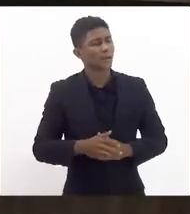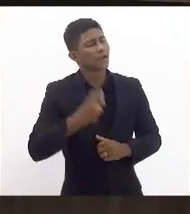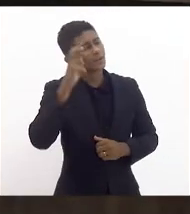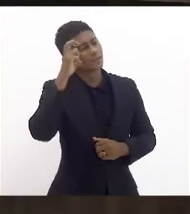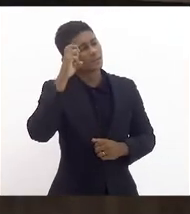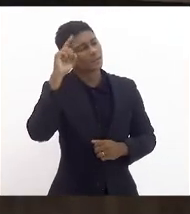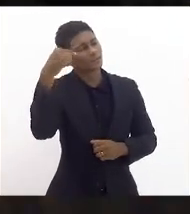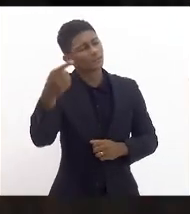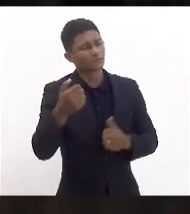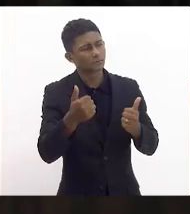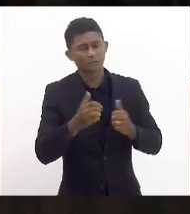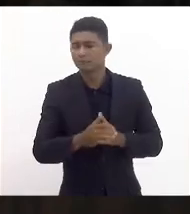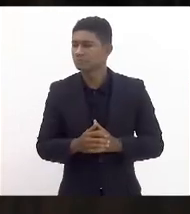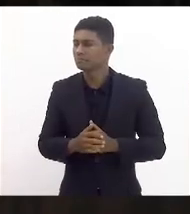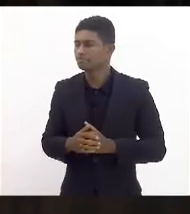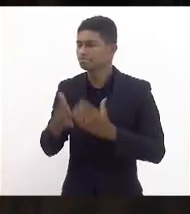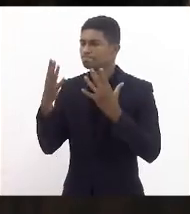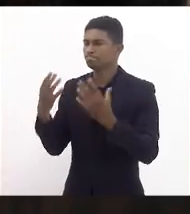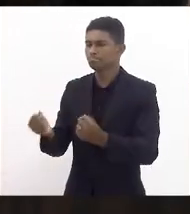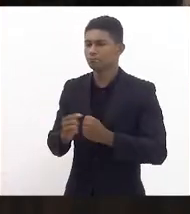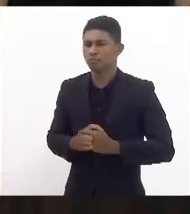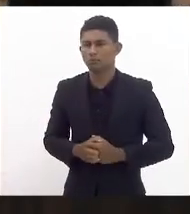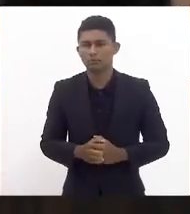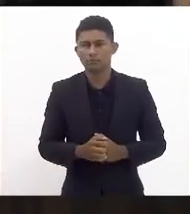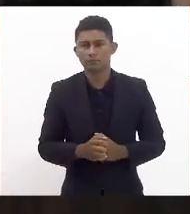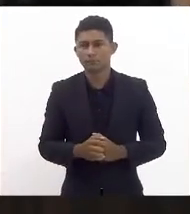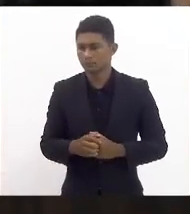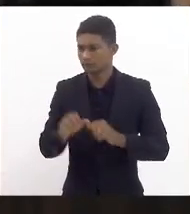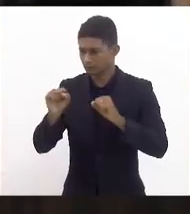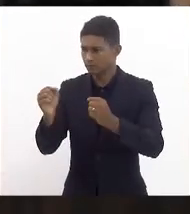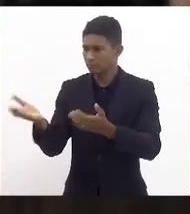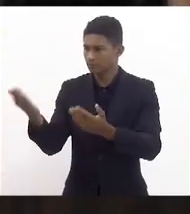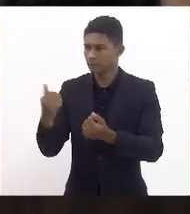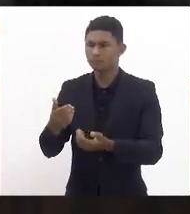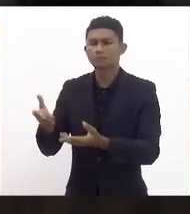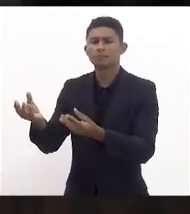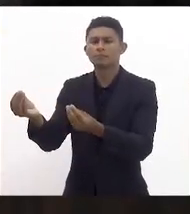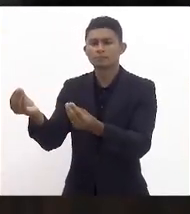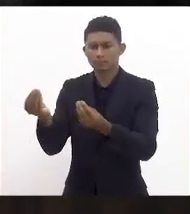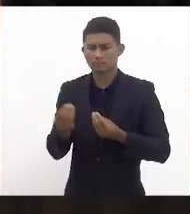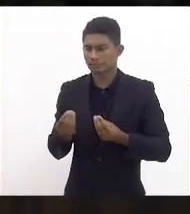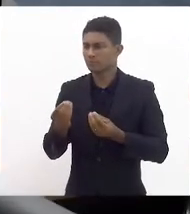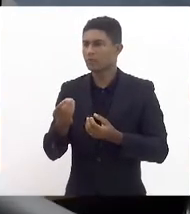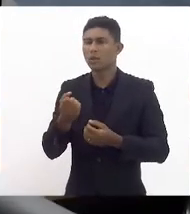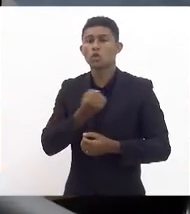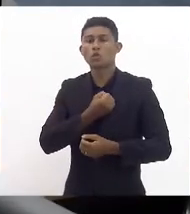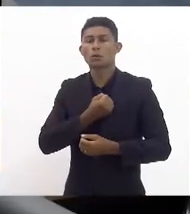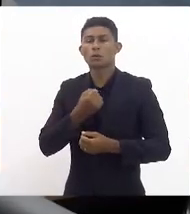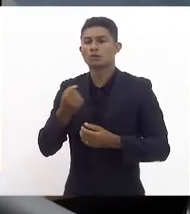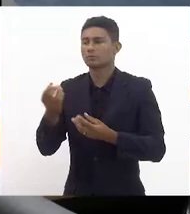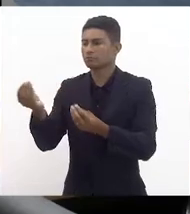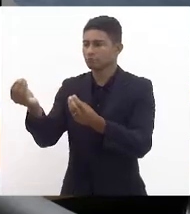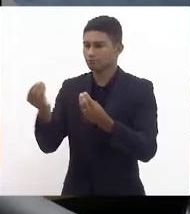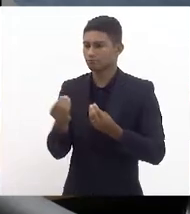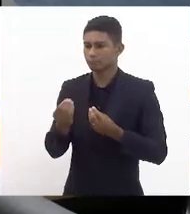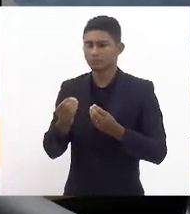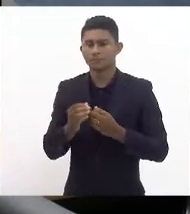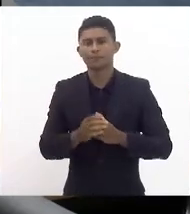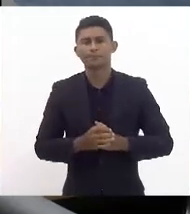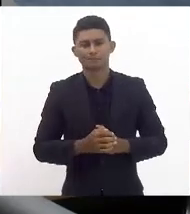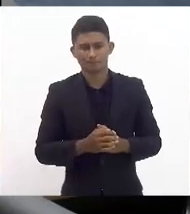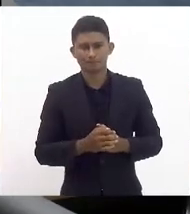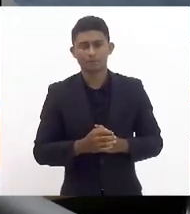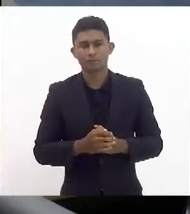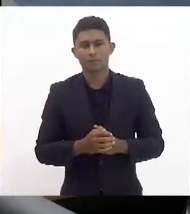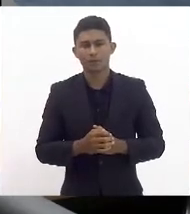próxima quinta-feira. Presidência defere e pedir Vossa Excelência, faz favor de chegar em minhas mãos os números. Presidente, pela